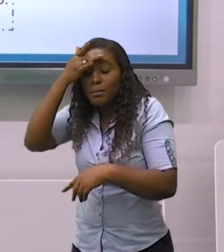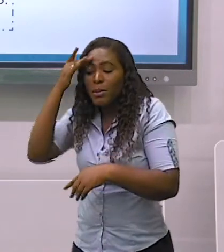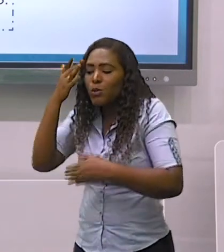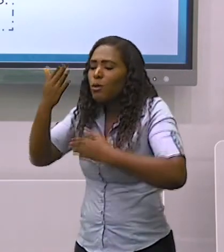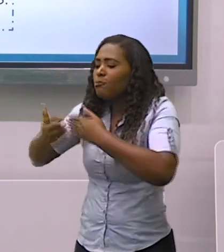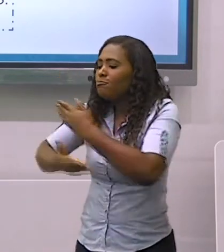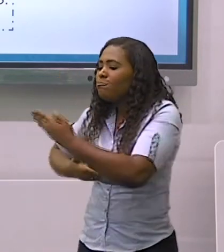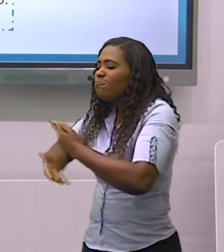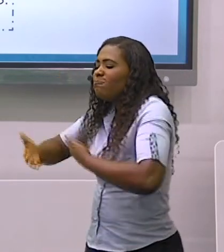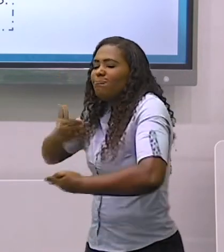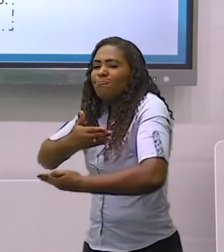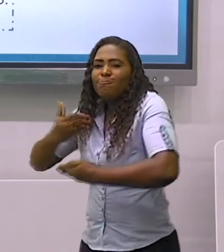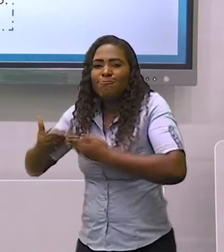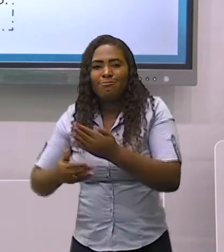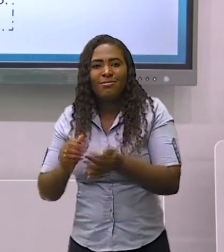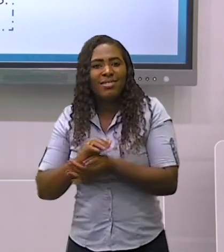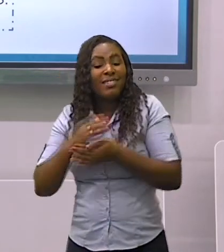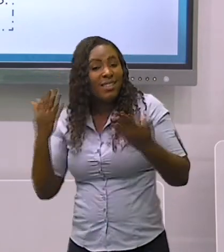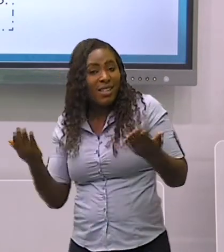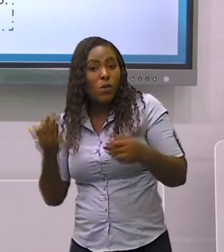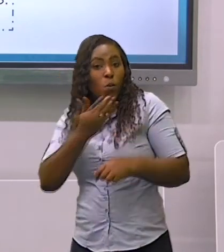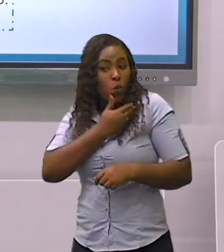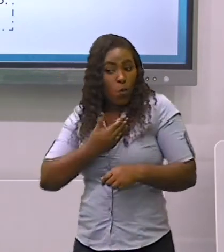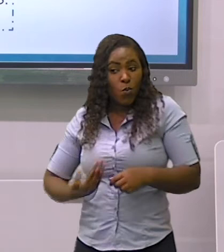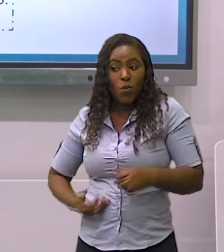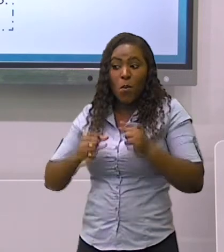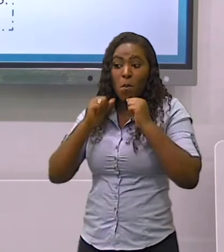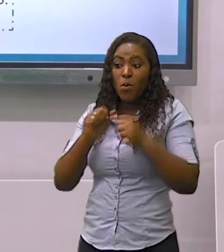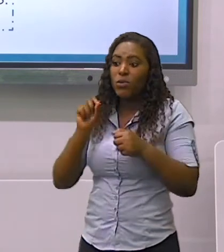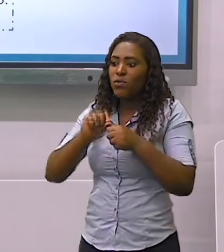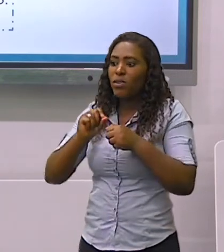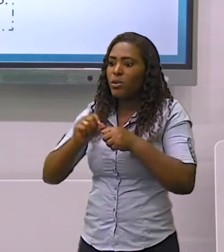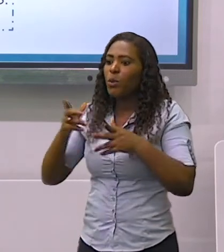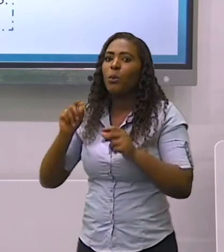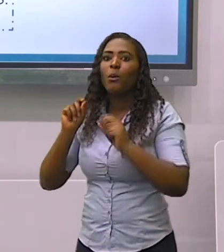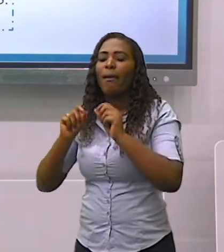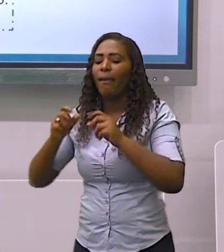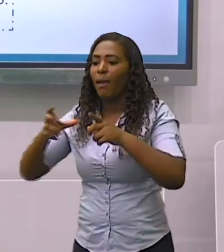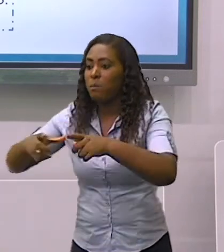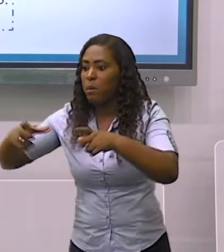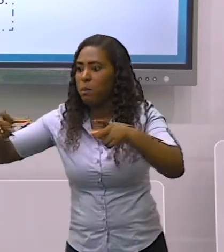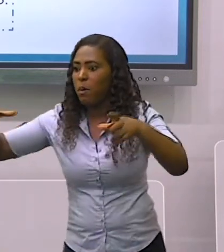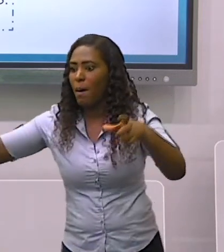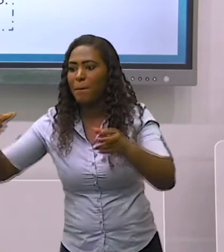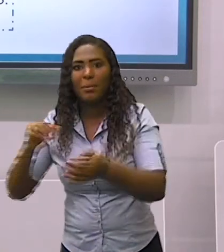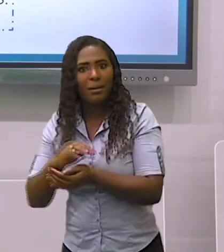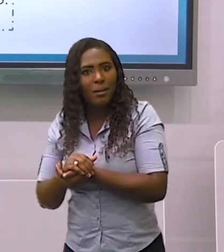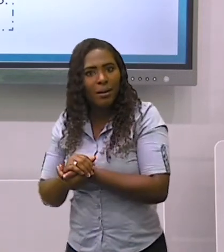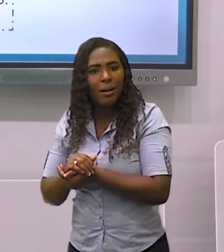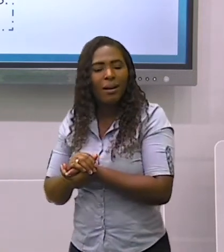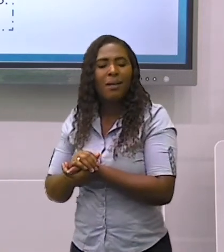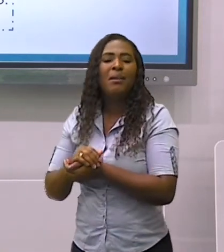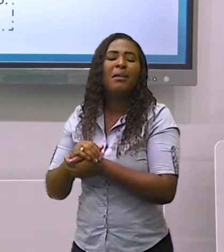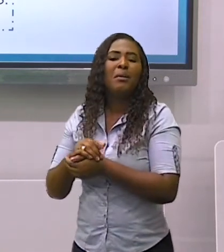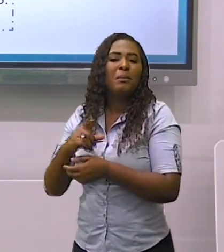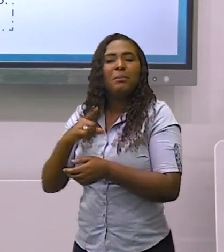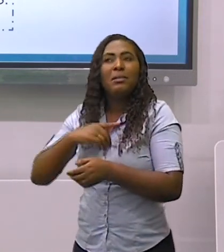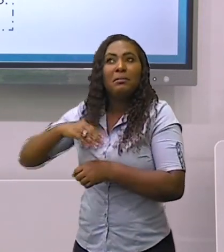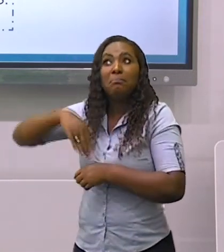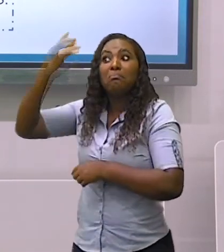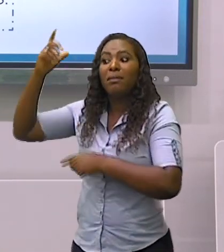o uso destes espaços. Mas, para tanto, é necessário você compreender que